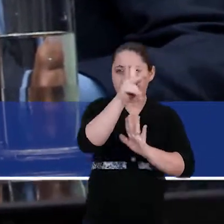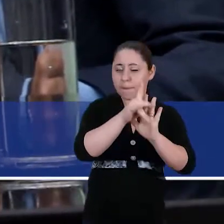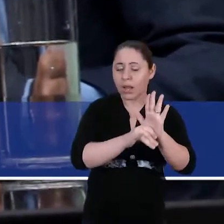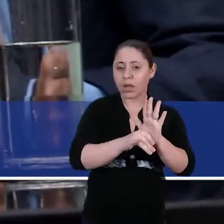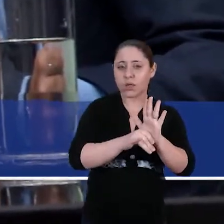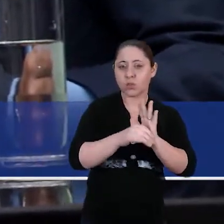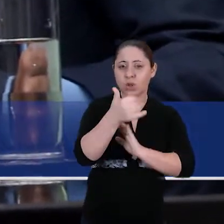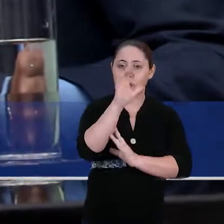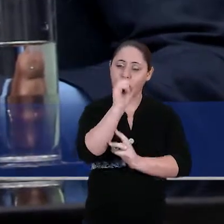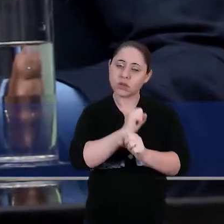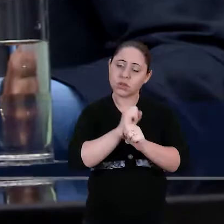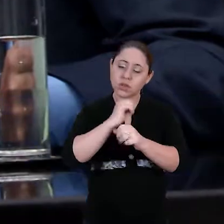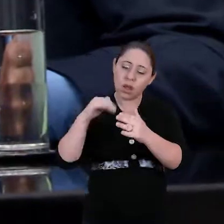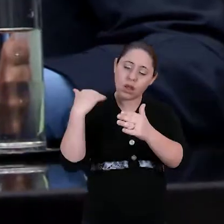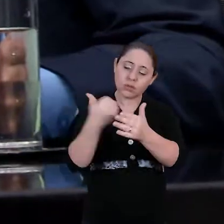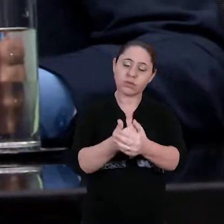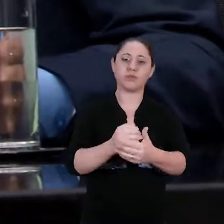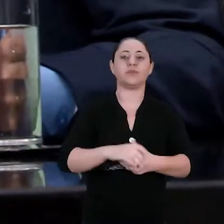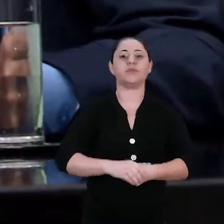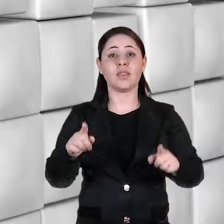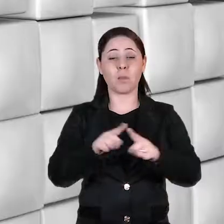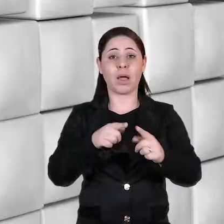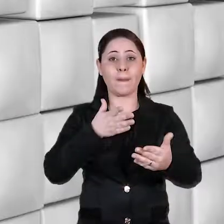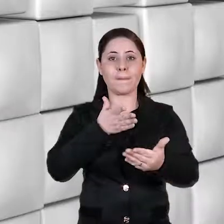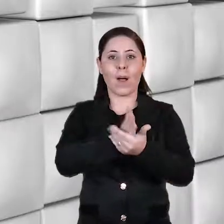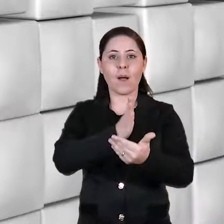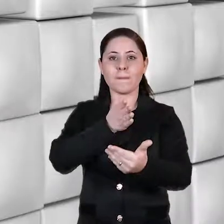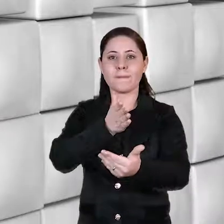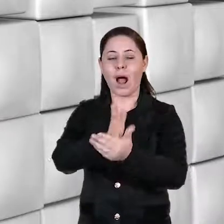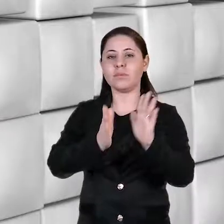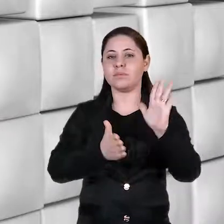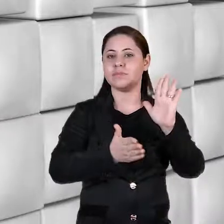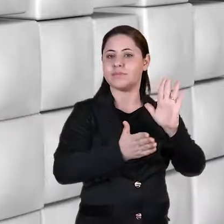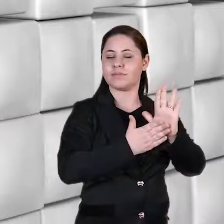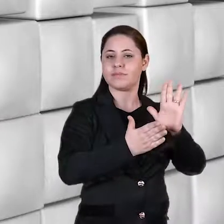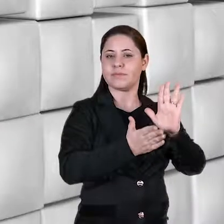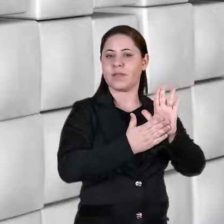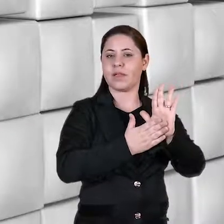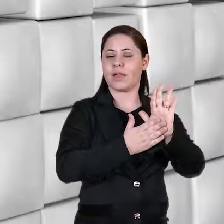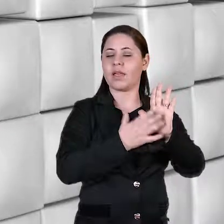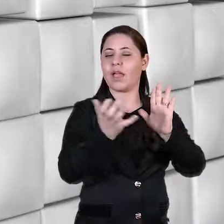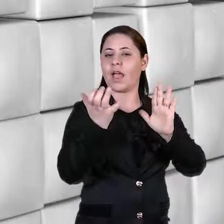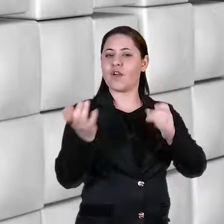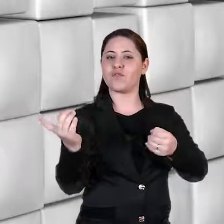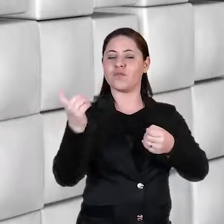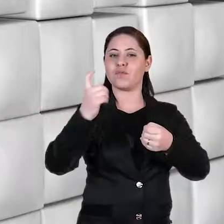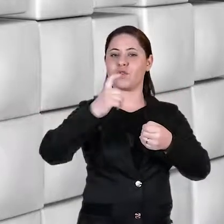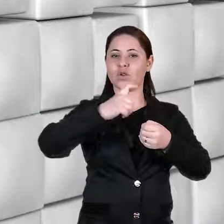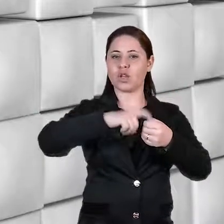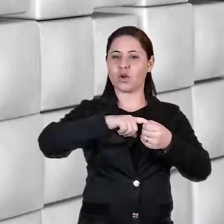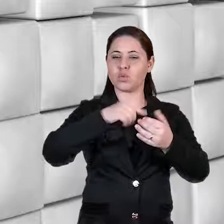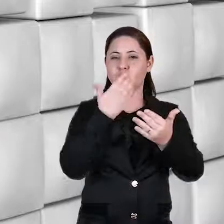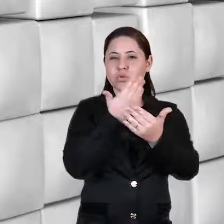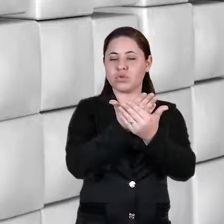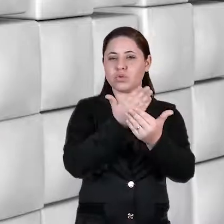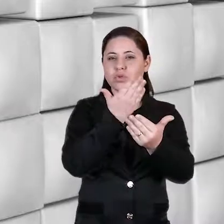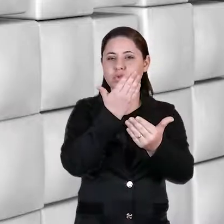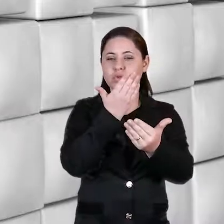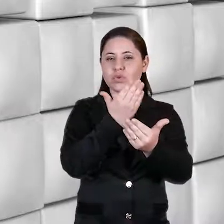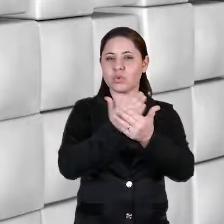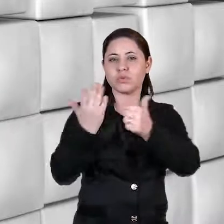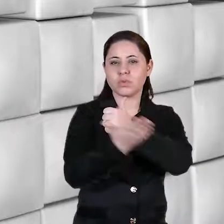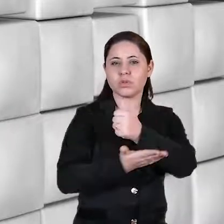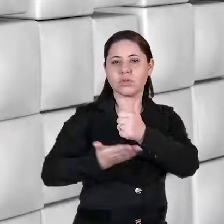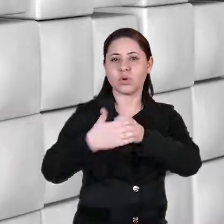um plano de ações para os próximos 10 anos. Também foi aprovada a proposição que busca a retomada dos